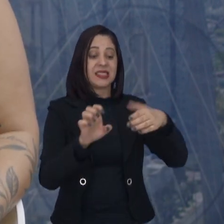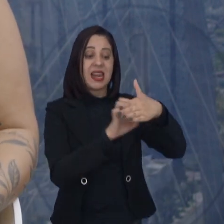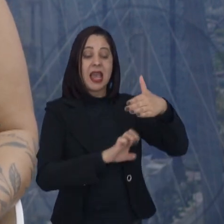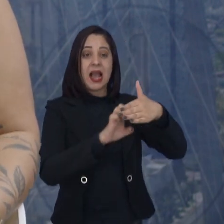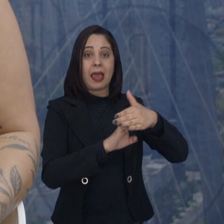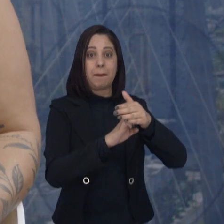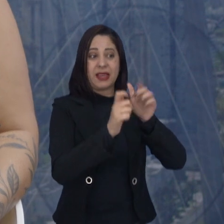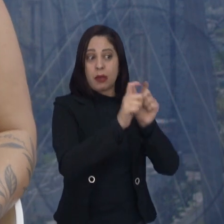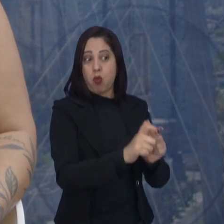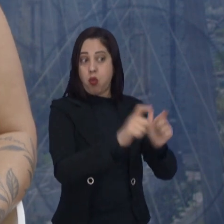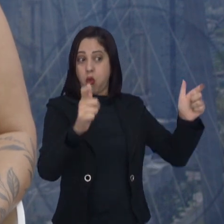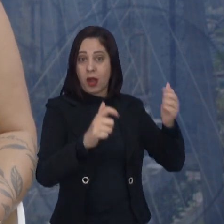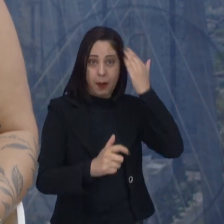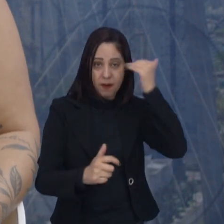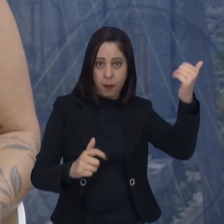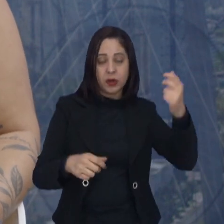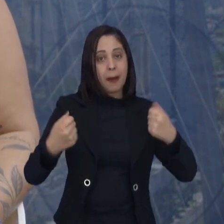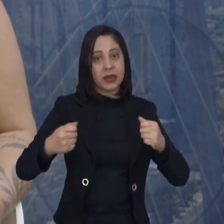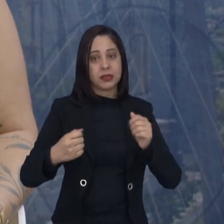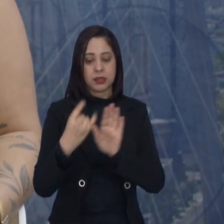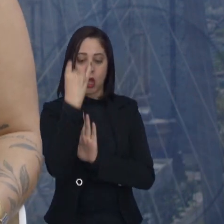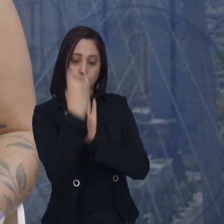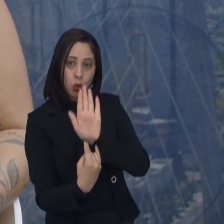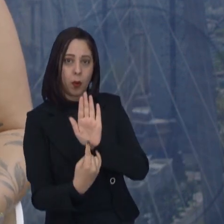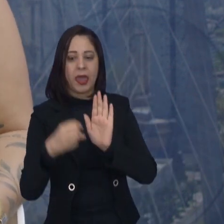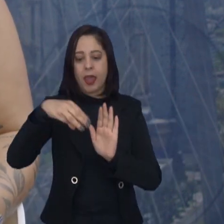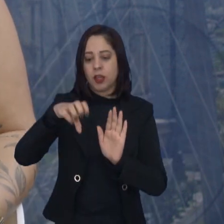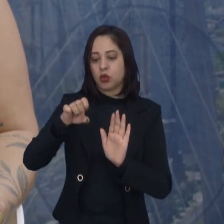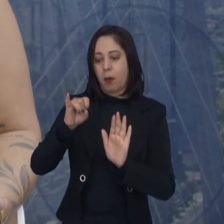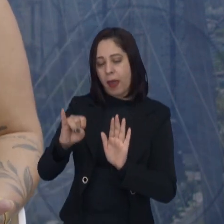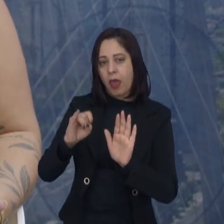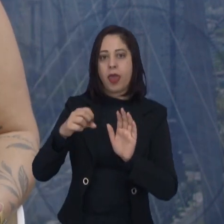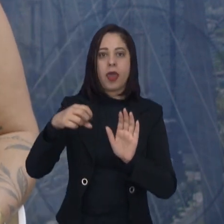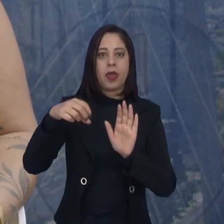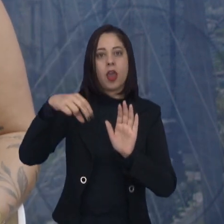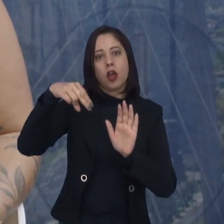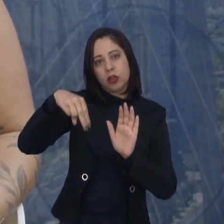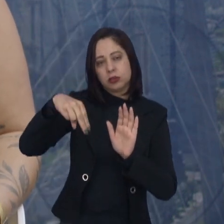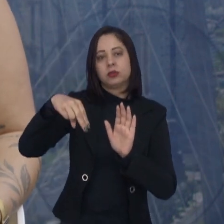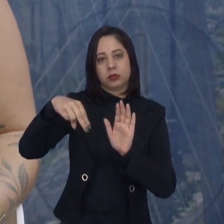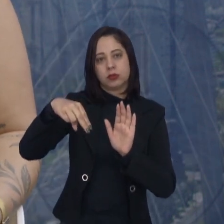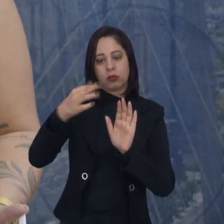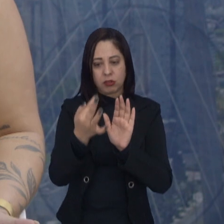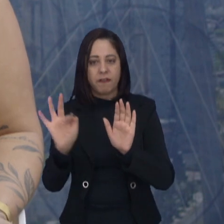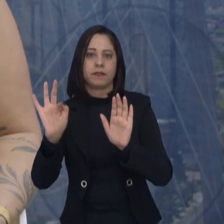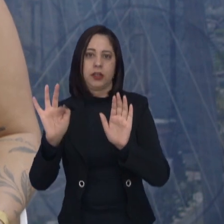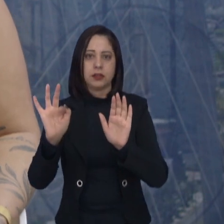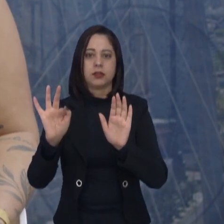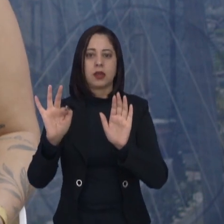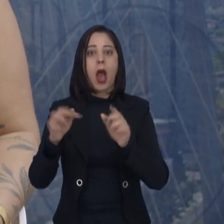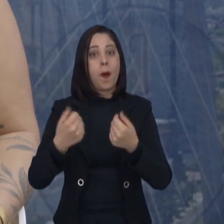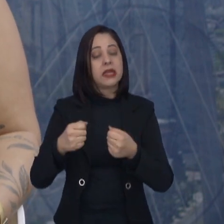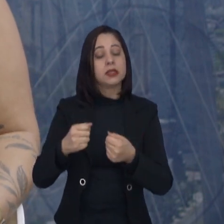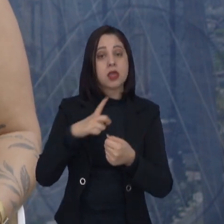você é obrigado a emitir nota fiscal. Então, sendo MEI, sendo, né, independente, você tem que emitir nota fiscal. Você tem que ter uma conta